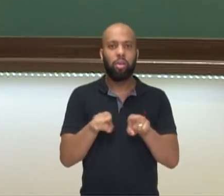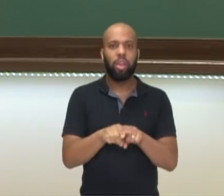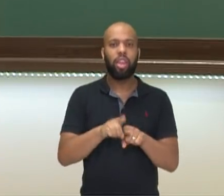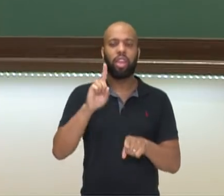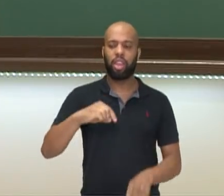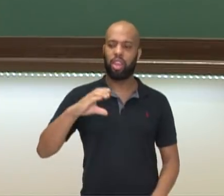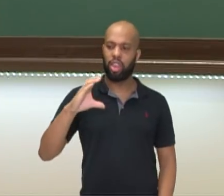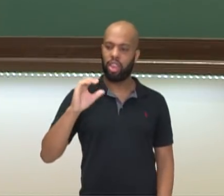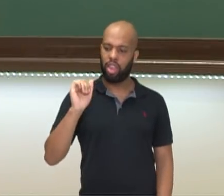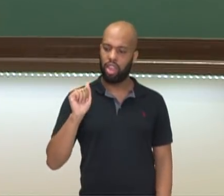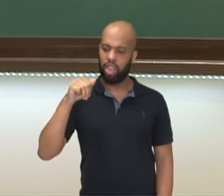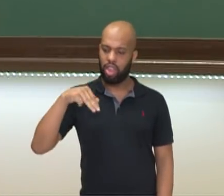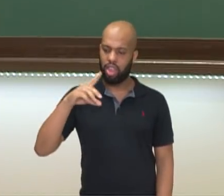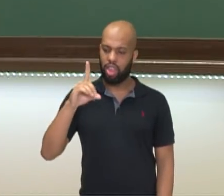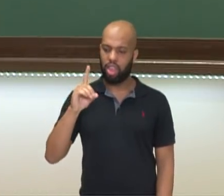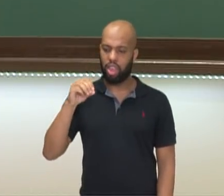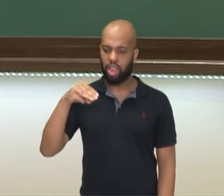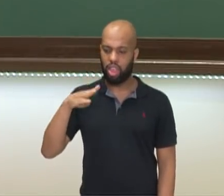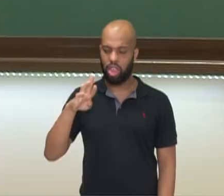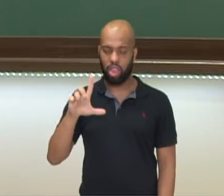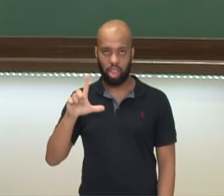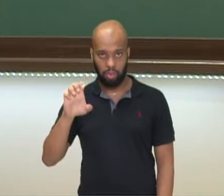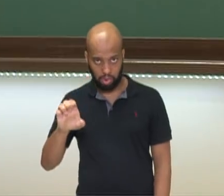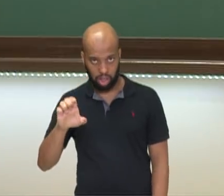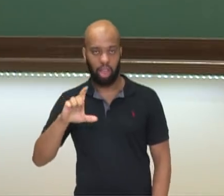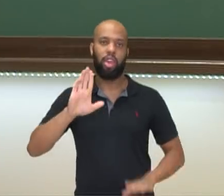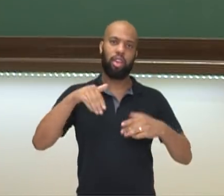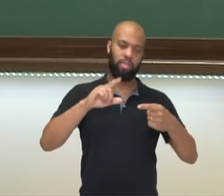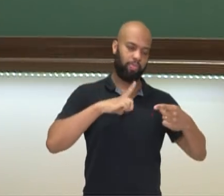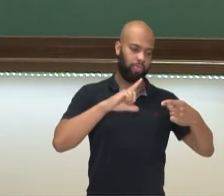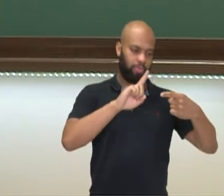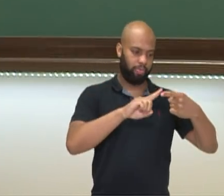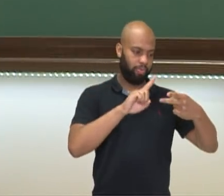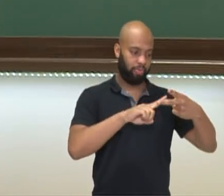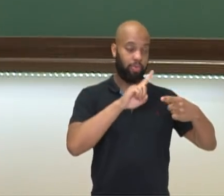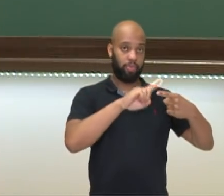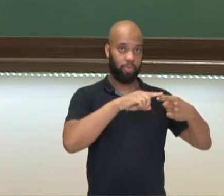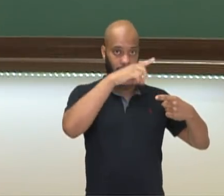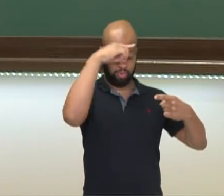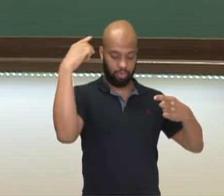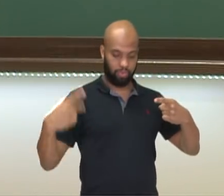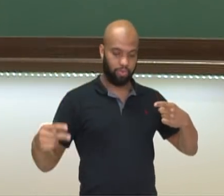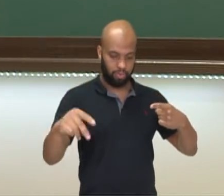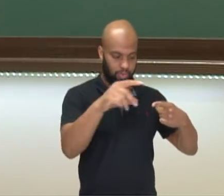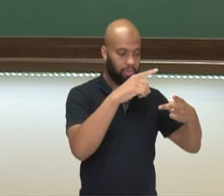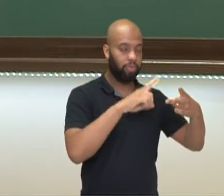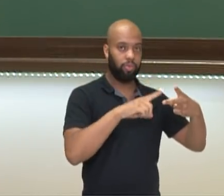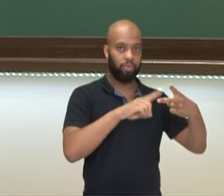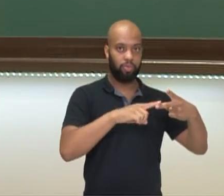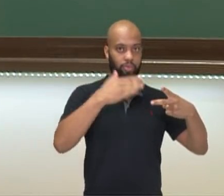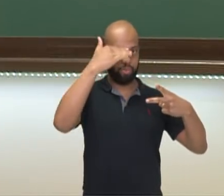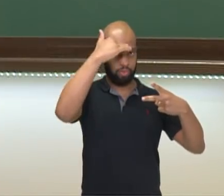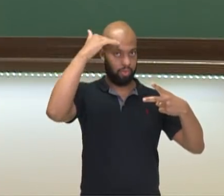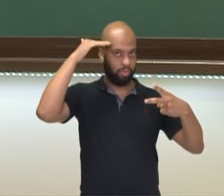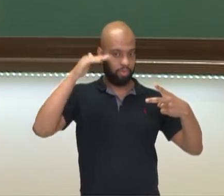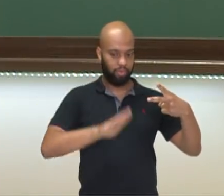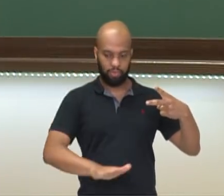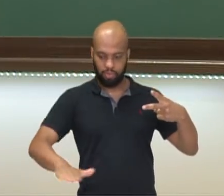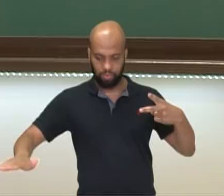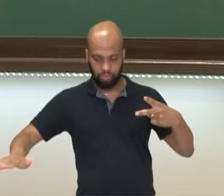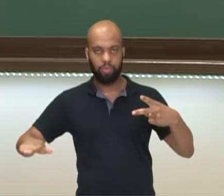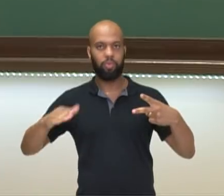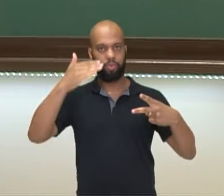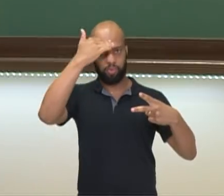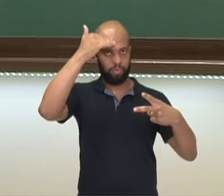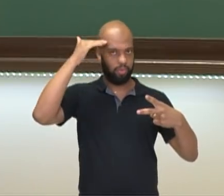seja, é uma religião com raízes africanas, e eles cultuam os orixás, que podem ser energias ou elementos